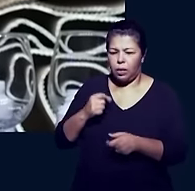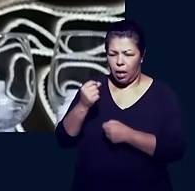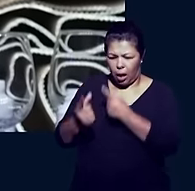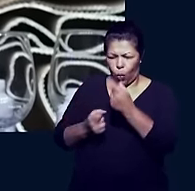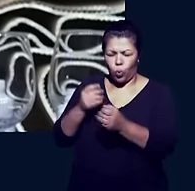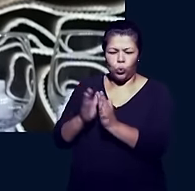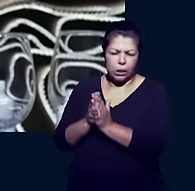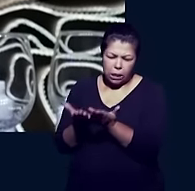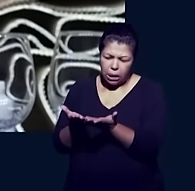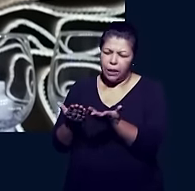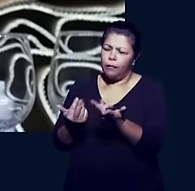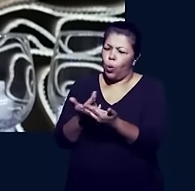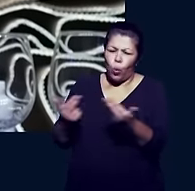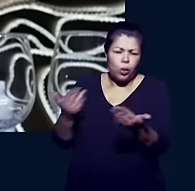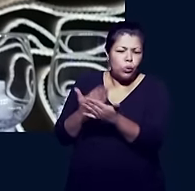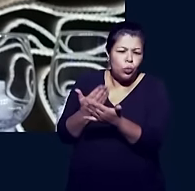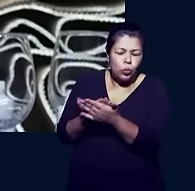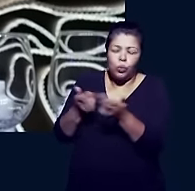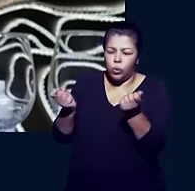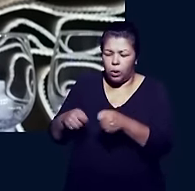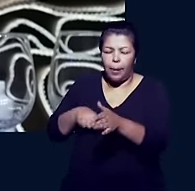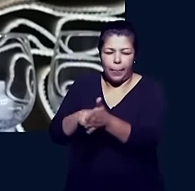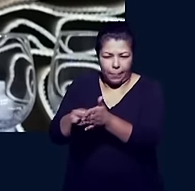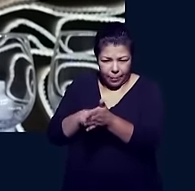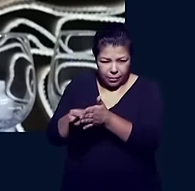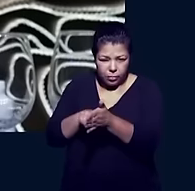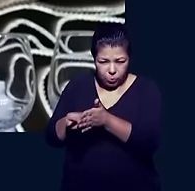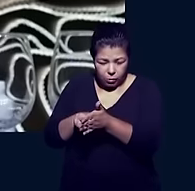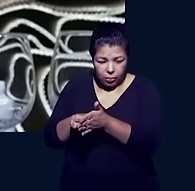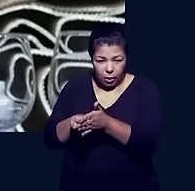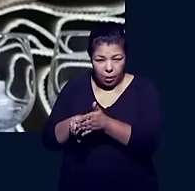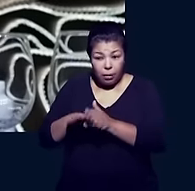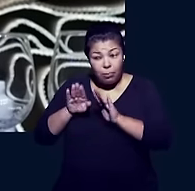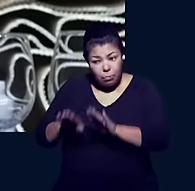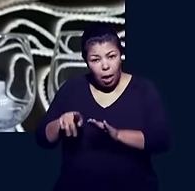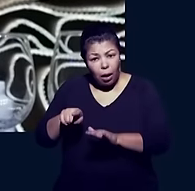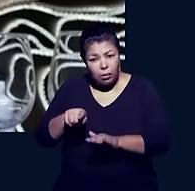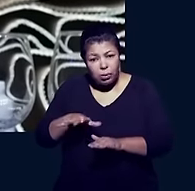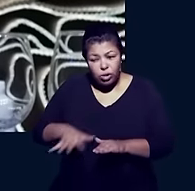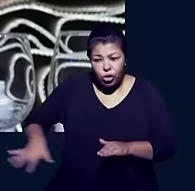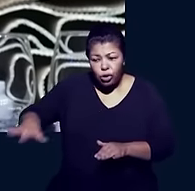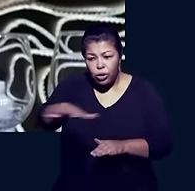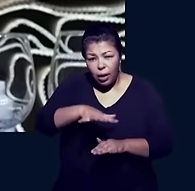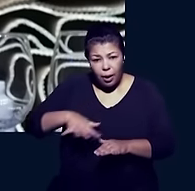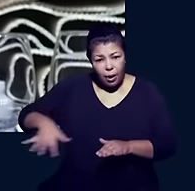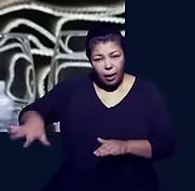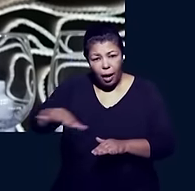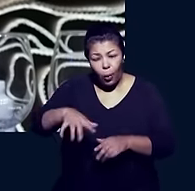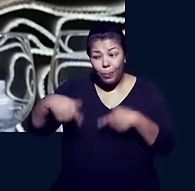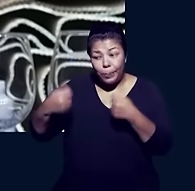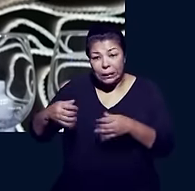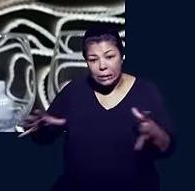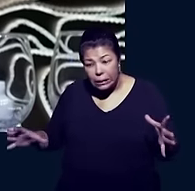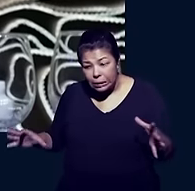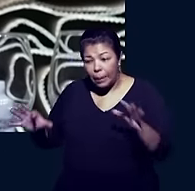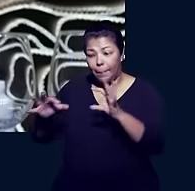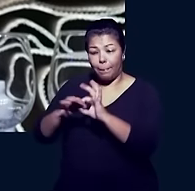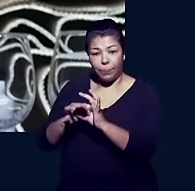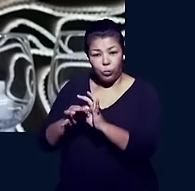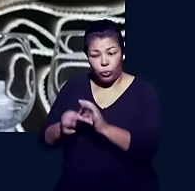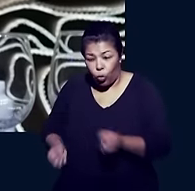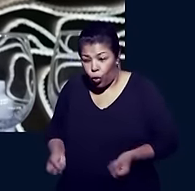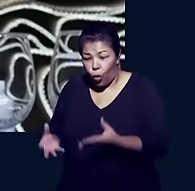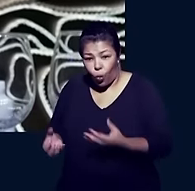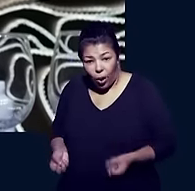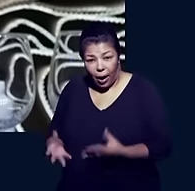livros tem muita coisa escrita sobre isso o ajuste bem-sucedido em geral ele é feito pelo lado do gasto e a básica disso é que o gasto você controla